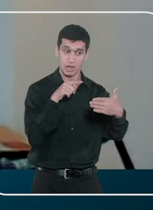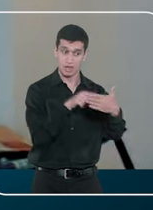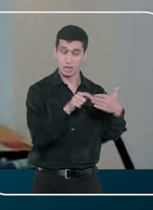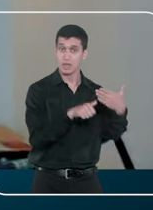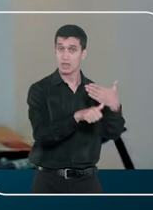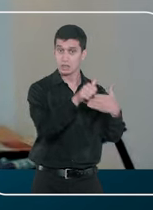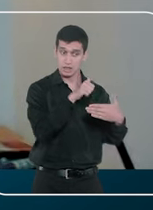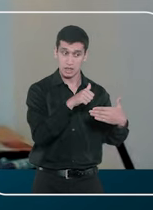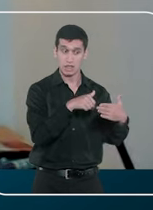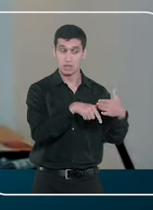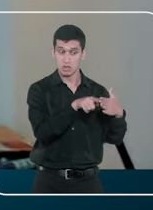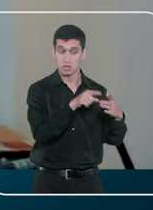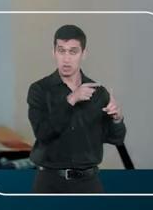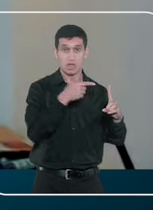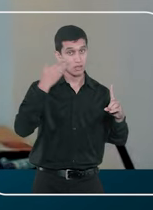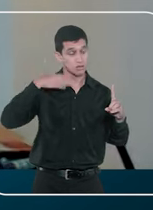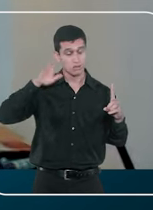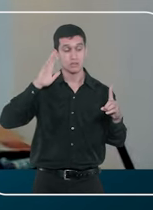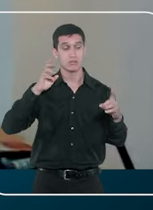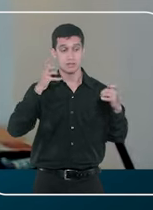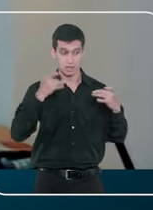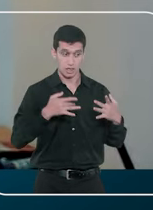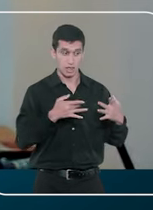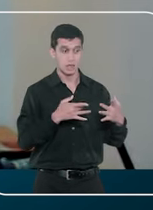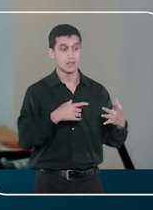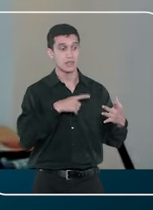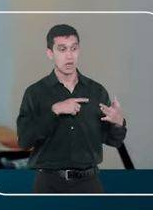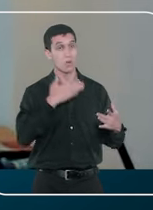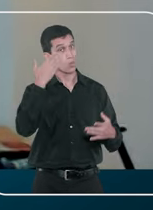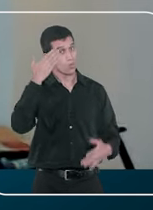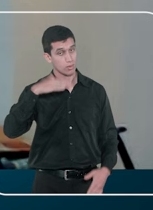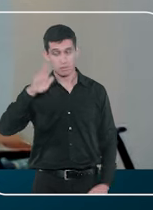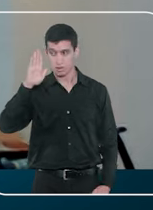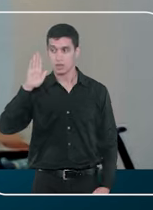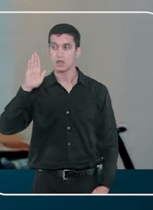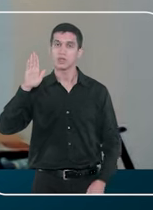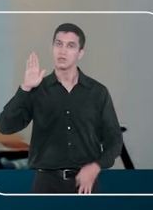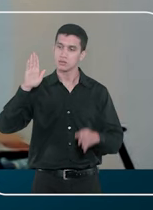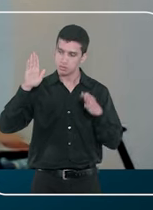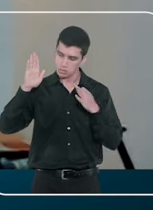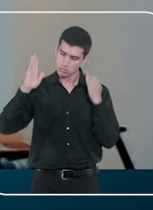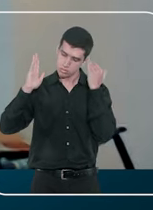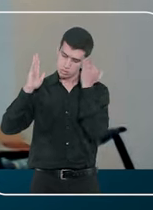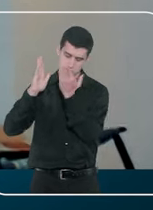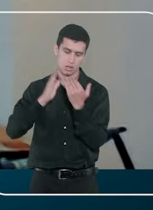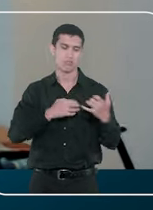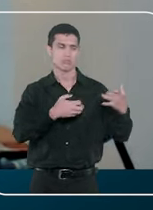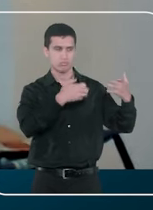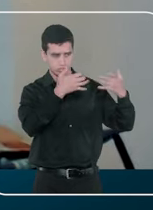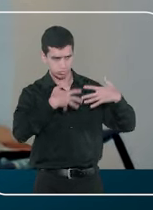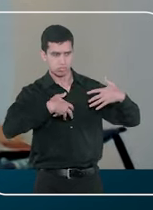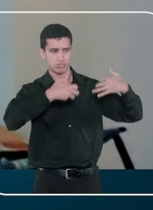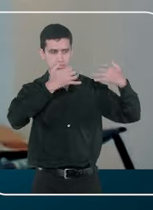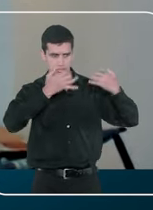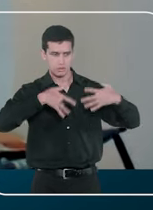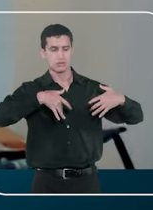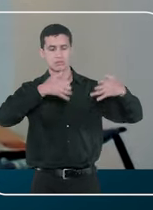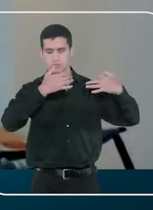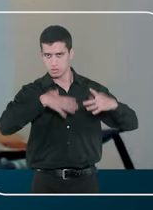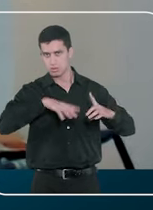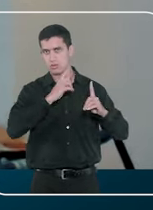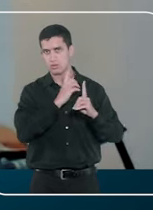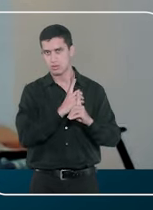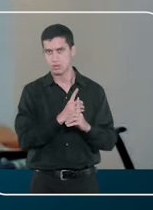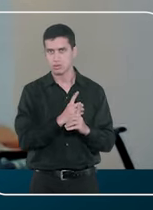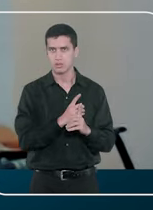Então, nós temos ruídos em relação a esses pontos na prática da colaboração premiada, de uma maneira geral. Esses temas que eu estou mencionando já foram objeto